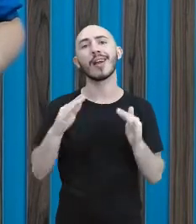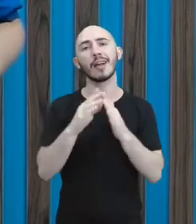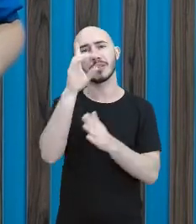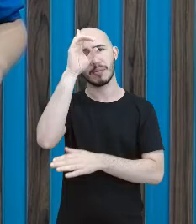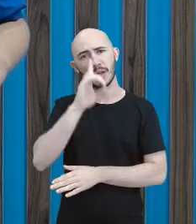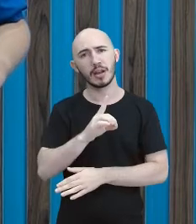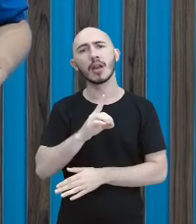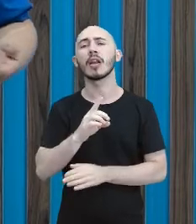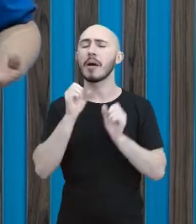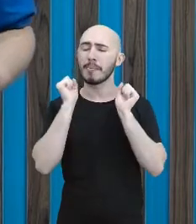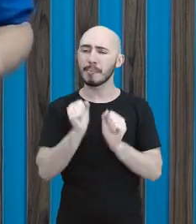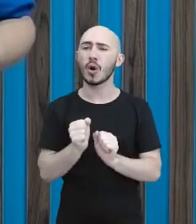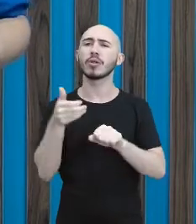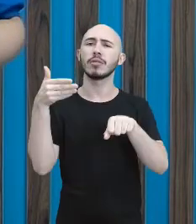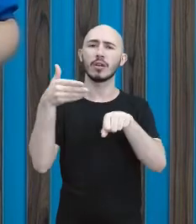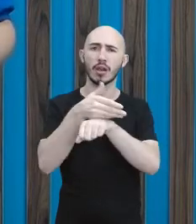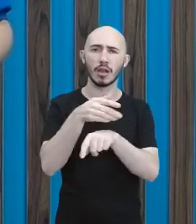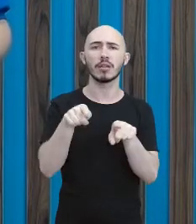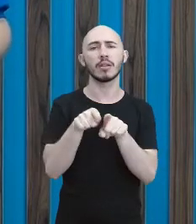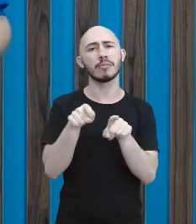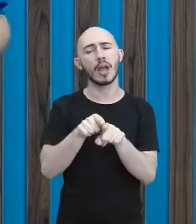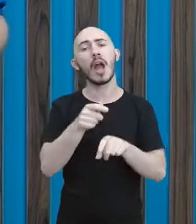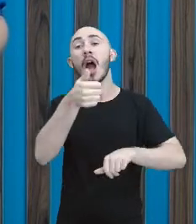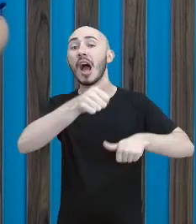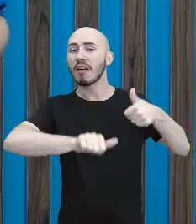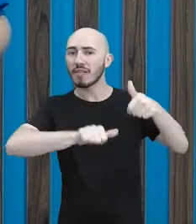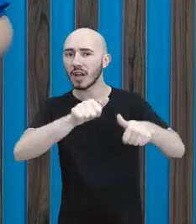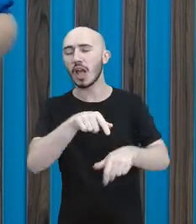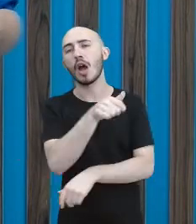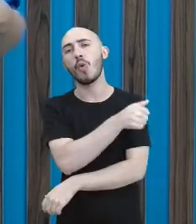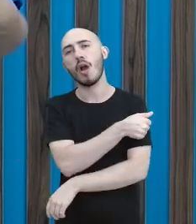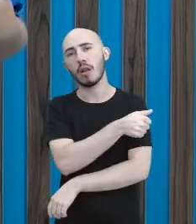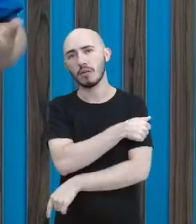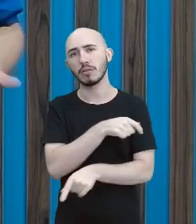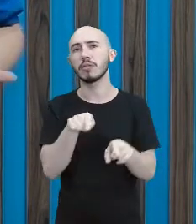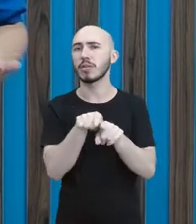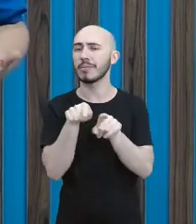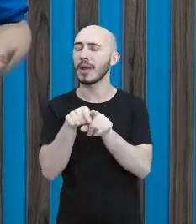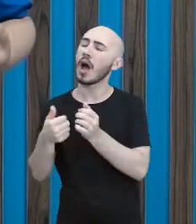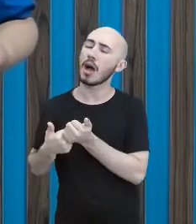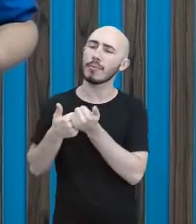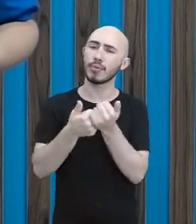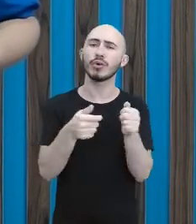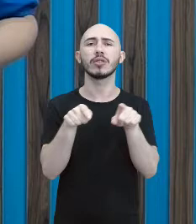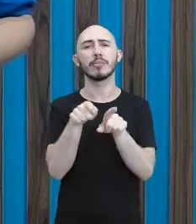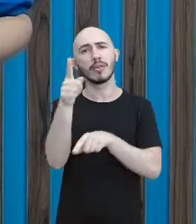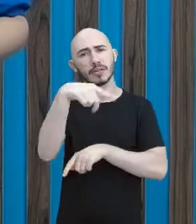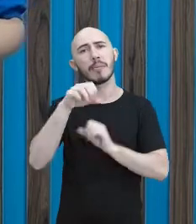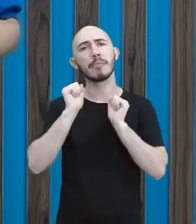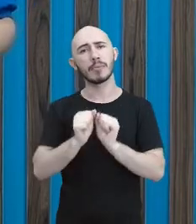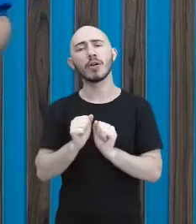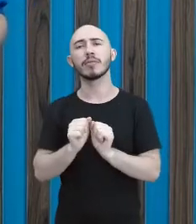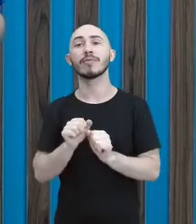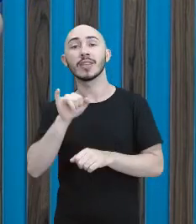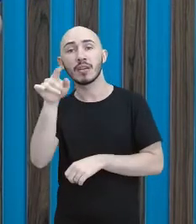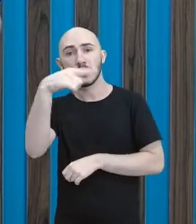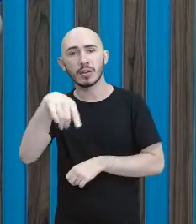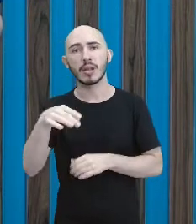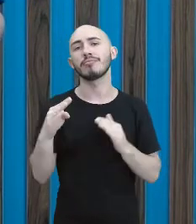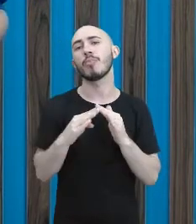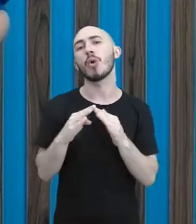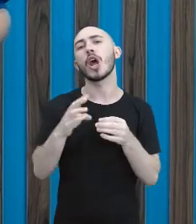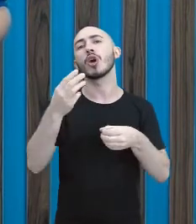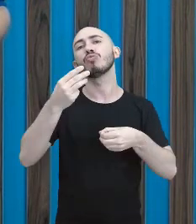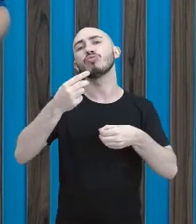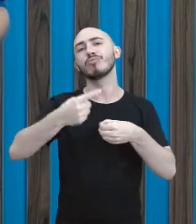pode contar com ele para fazer uma avaliação, não é, desse estudante, para dar um suporte. Se você mora no interior do